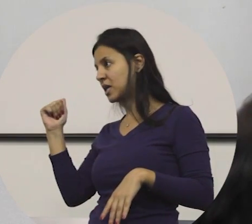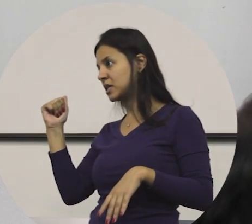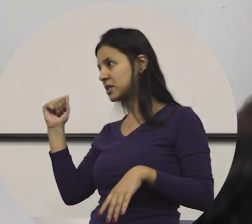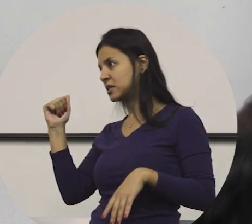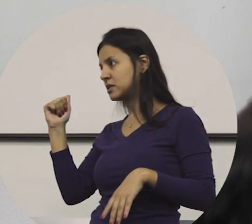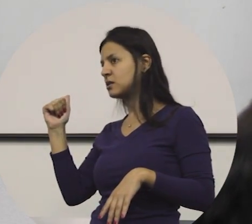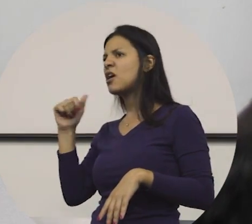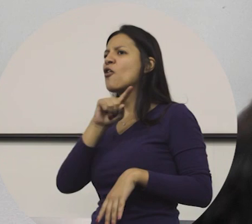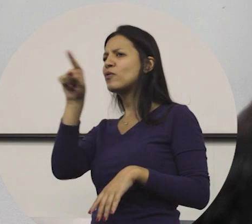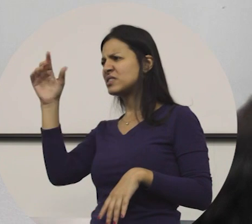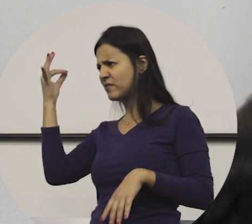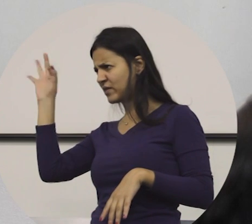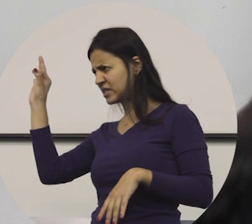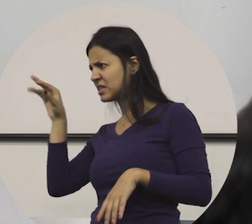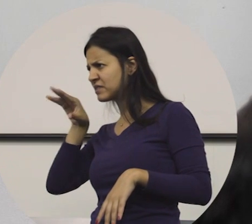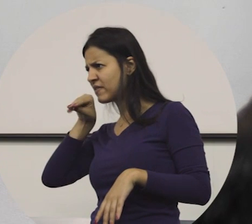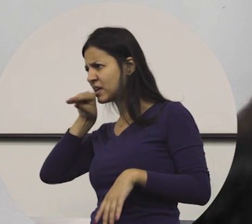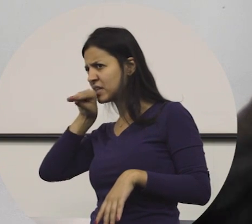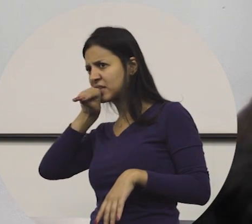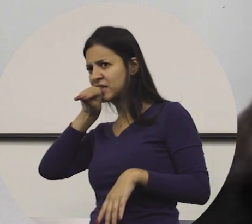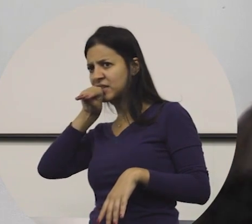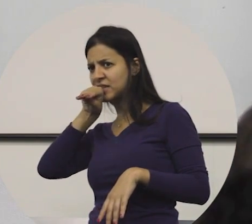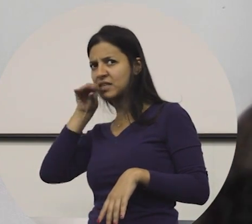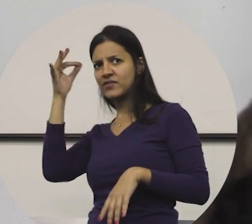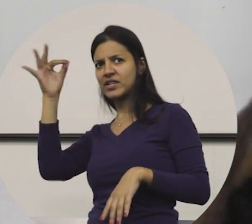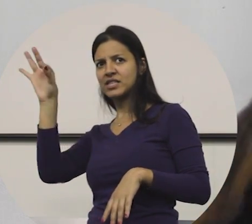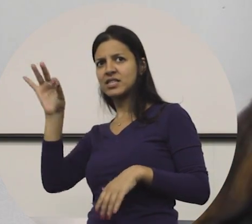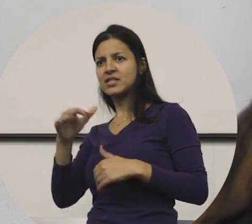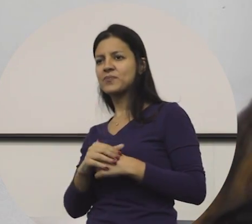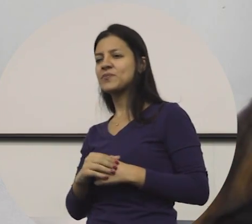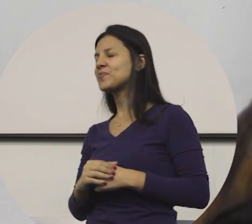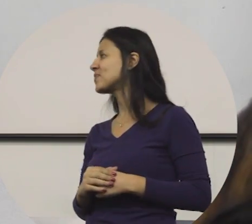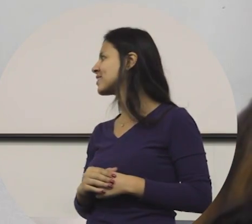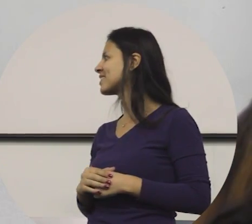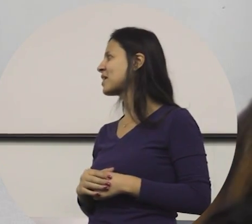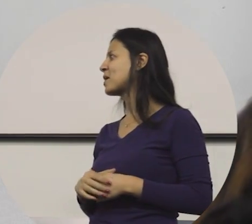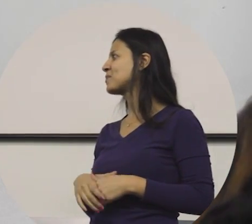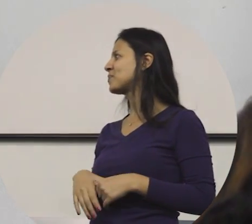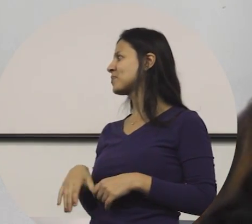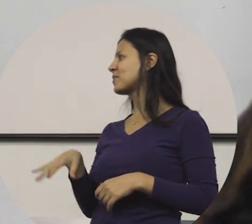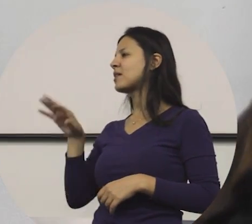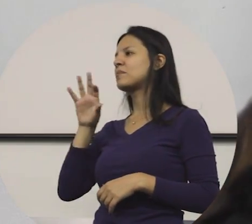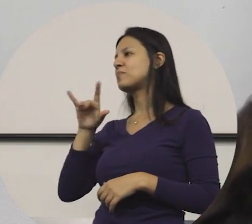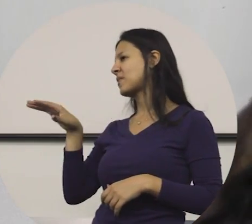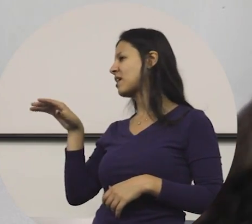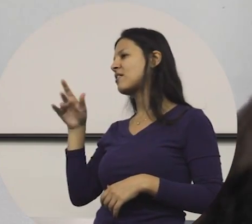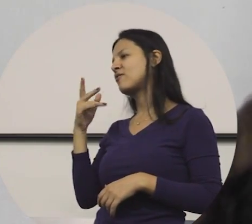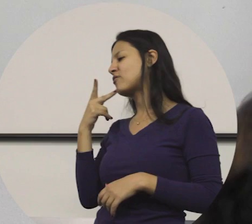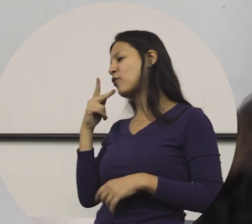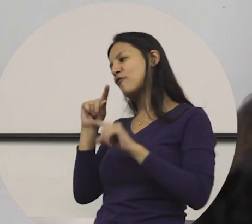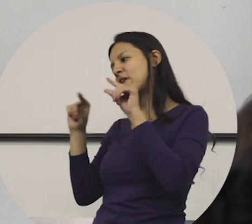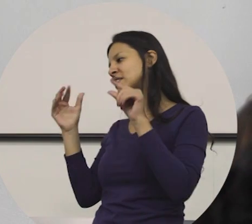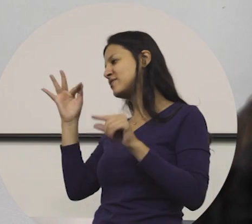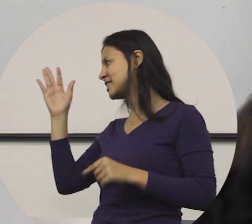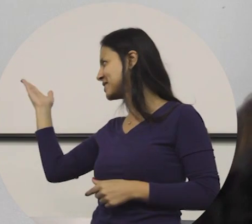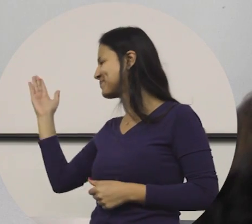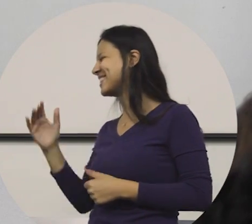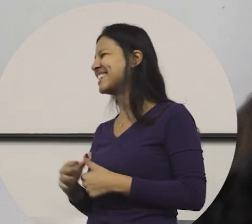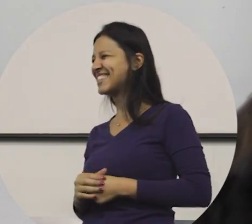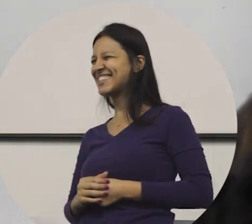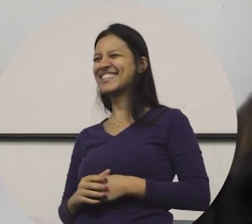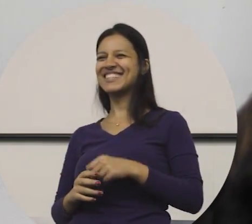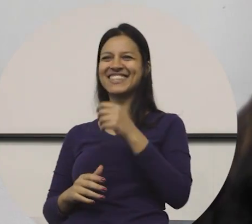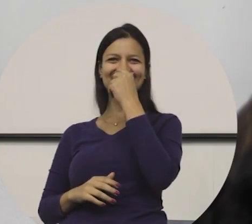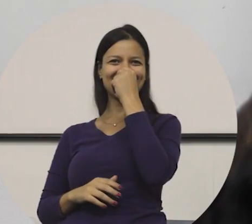Alguém fala francês aqui? É je ne sais pas, né? Je ne sais pas. Então, se eu escrever errado,